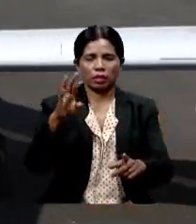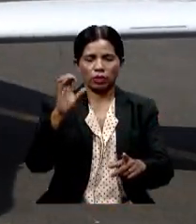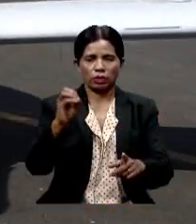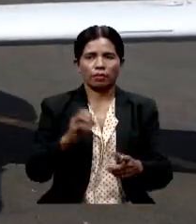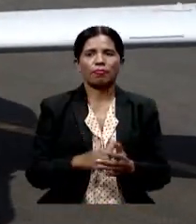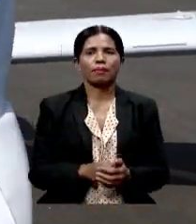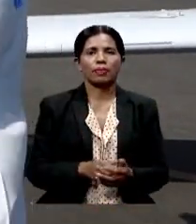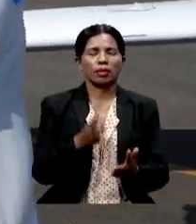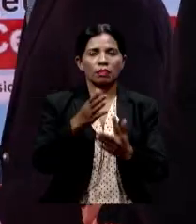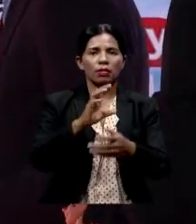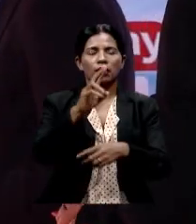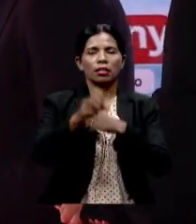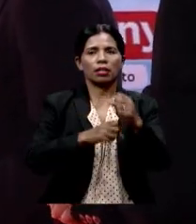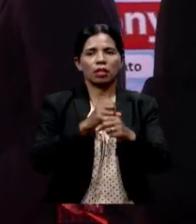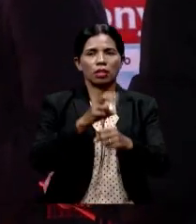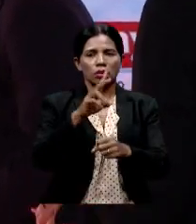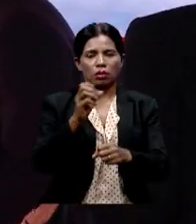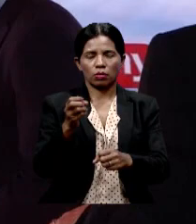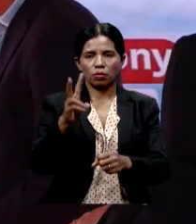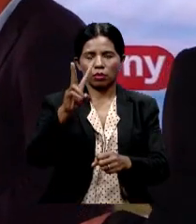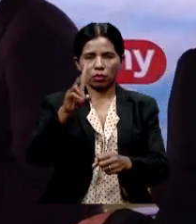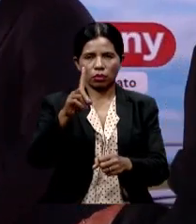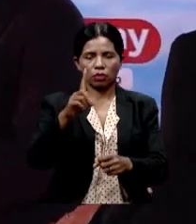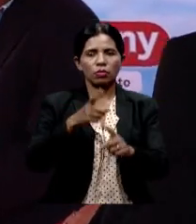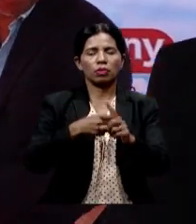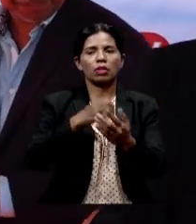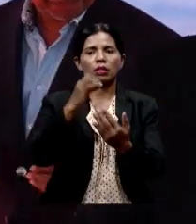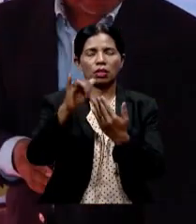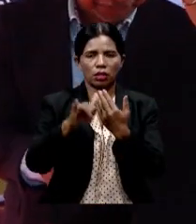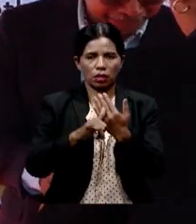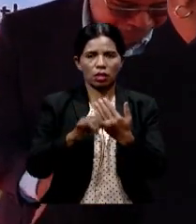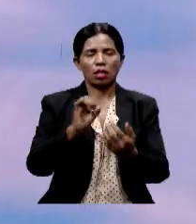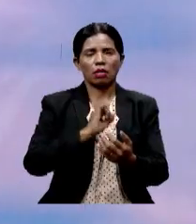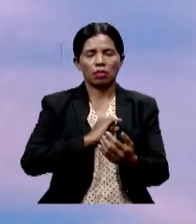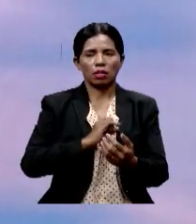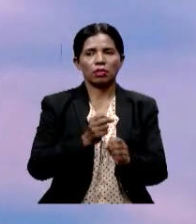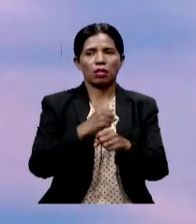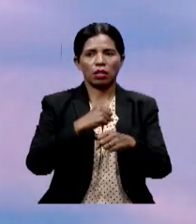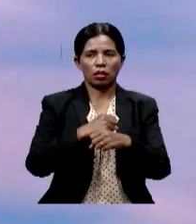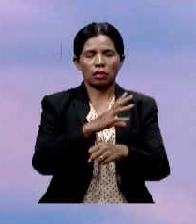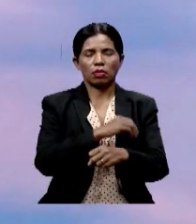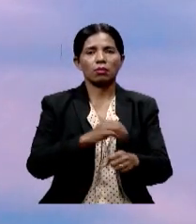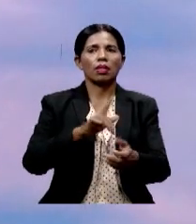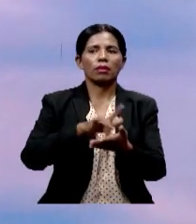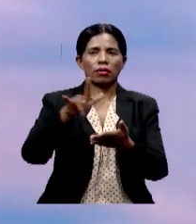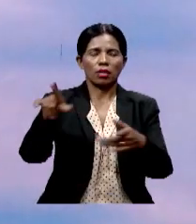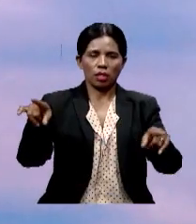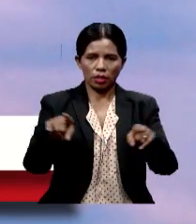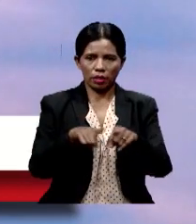batiran 2021, bulan janeiro, hau motiva hau nian wadi hau mesak halok botruma e setor aviação.